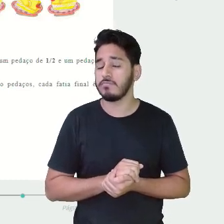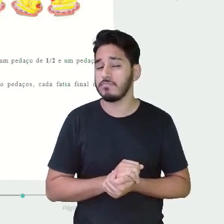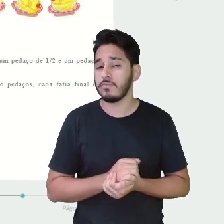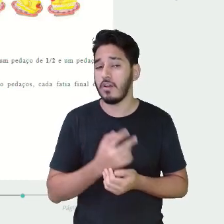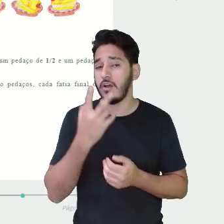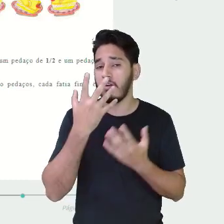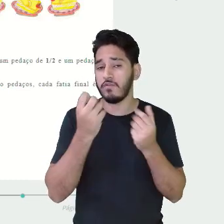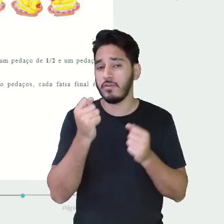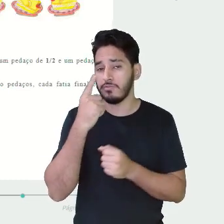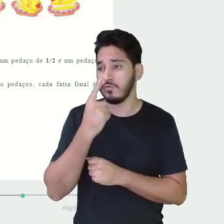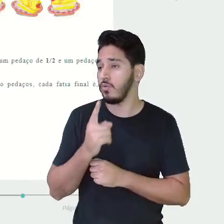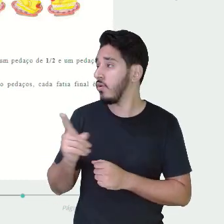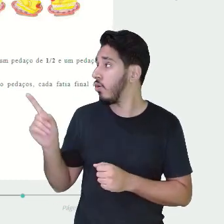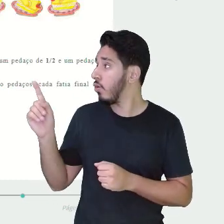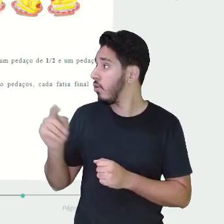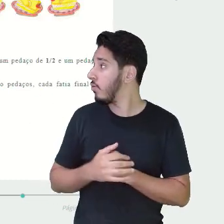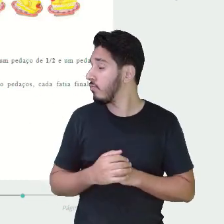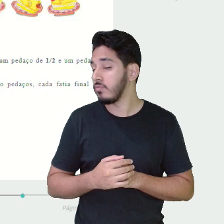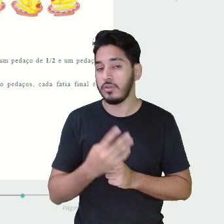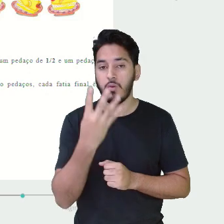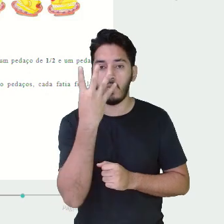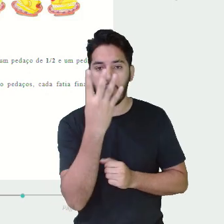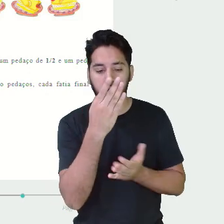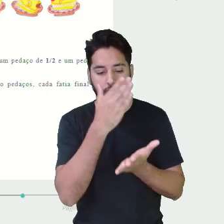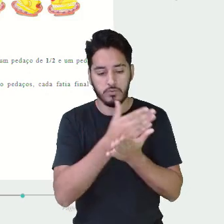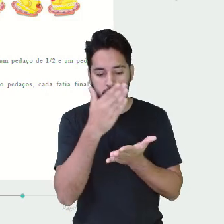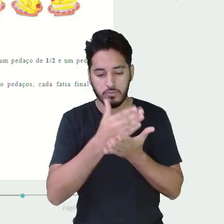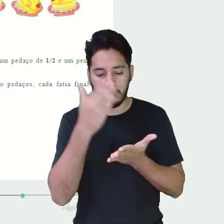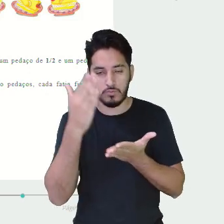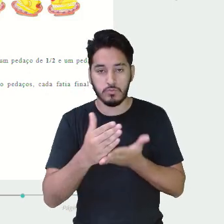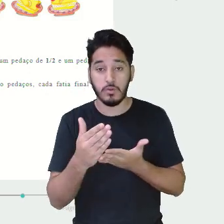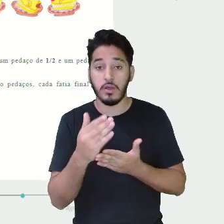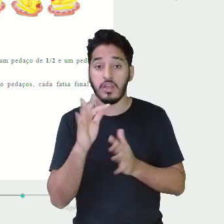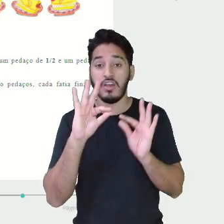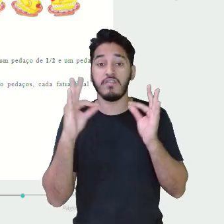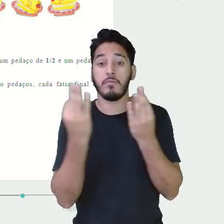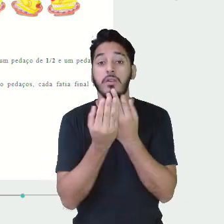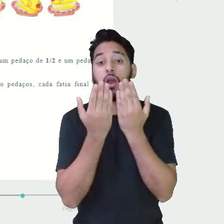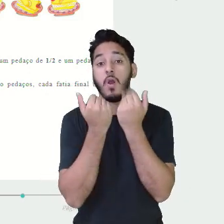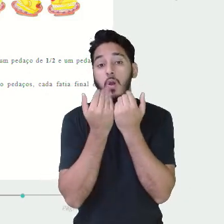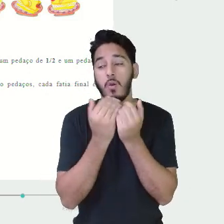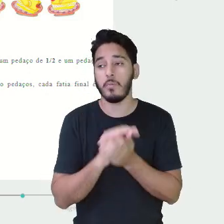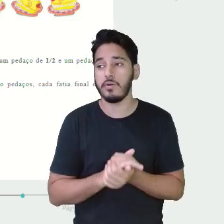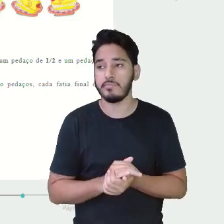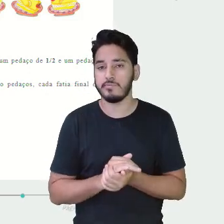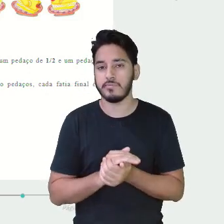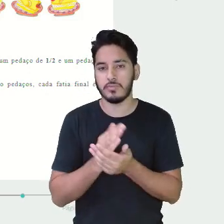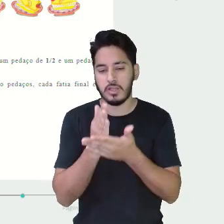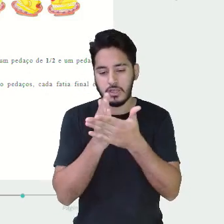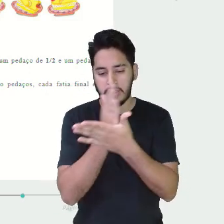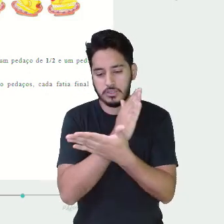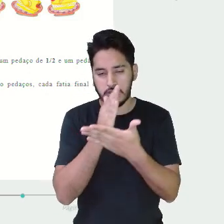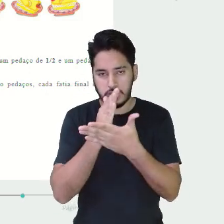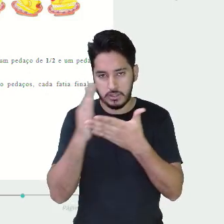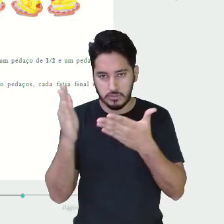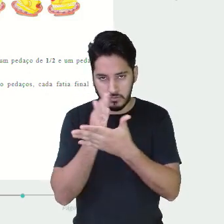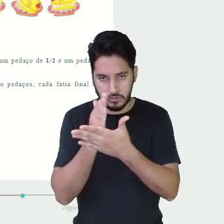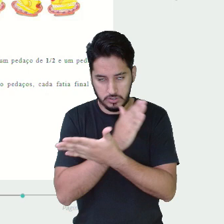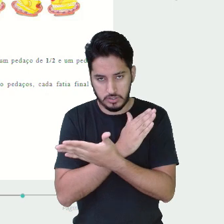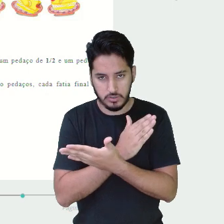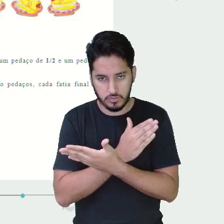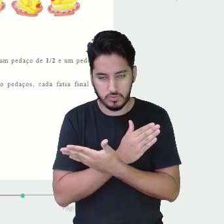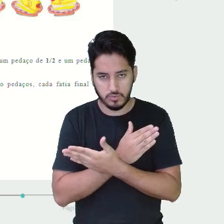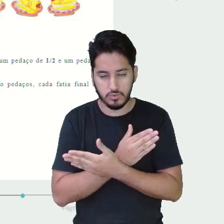Vamos repartir o bolo em 4 pedaços para que a família coma junto. Dividimos o